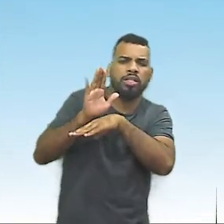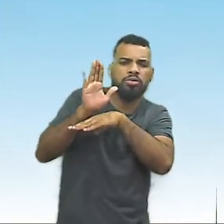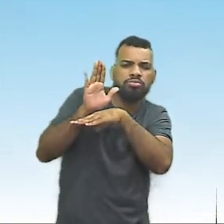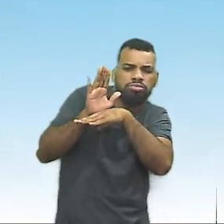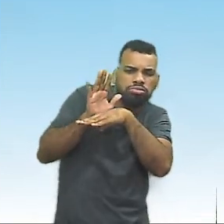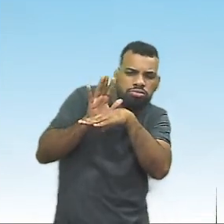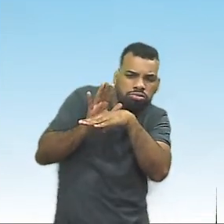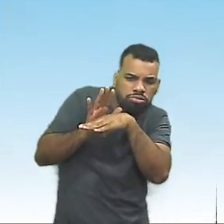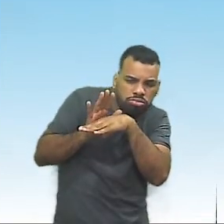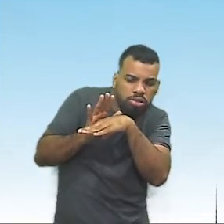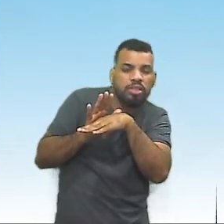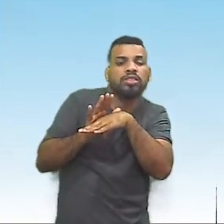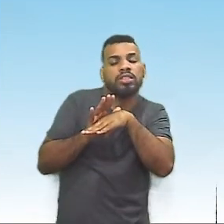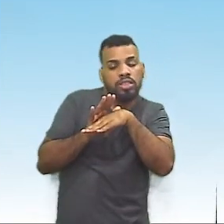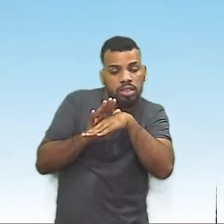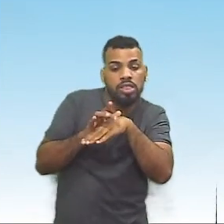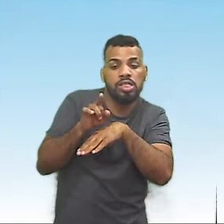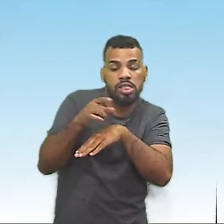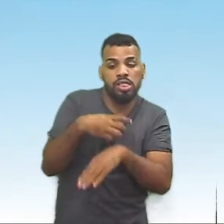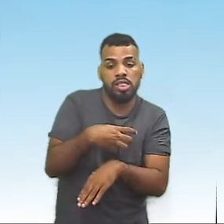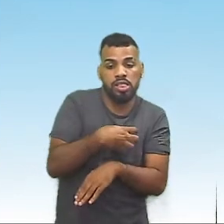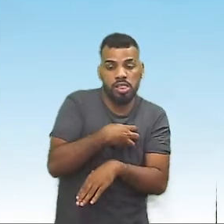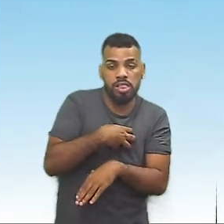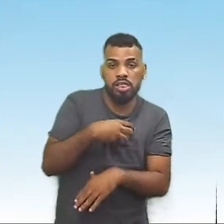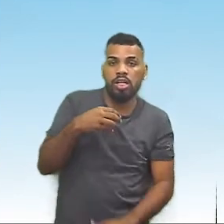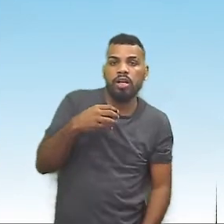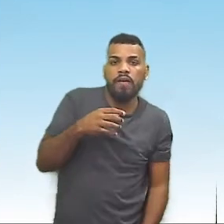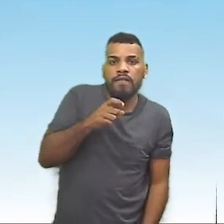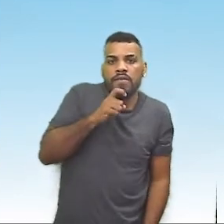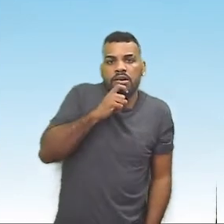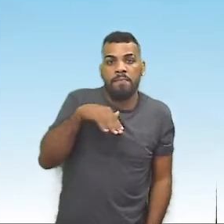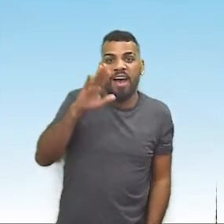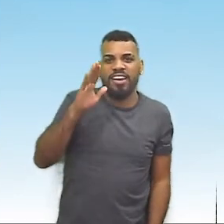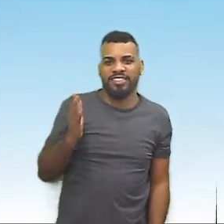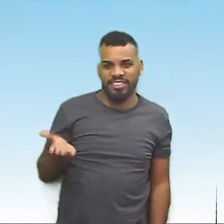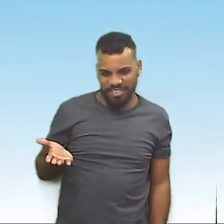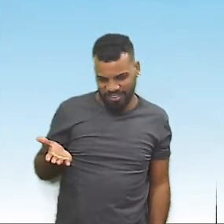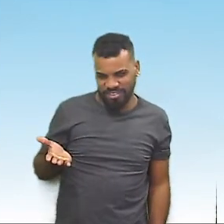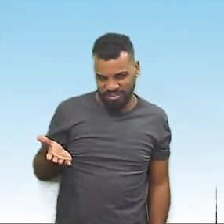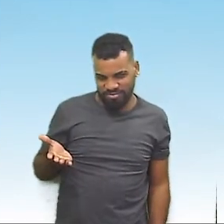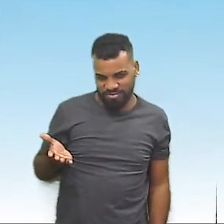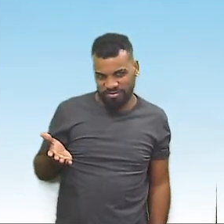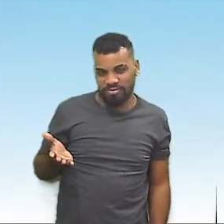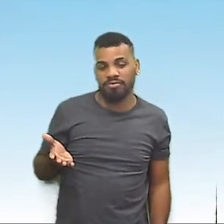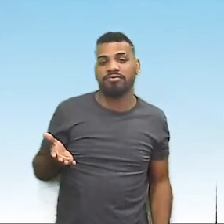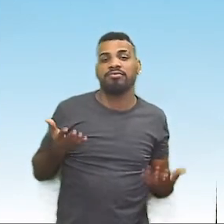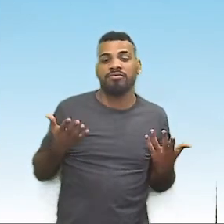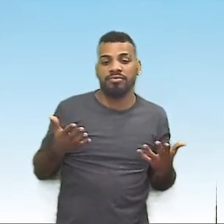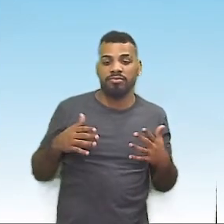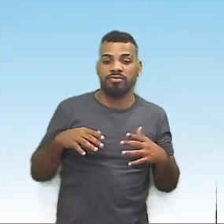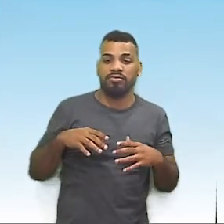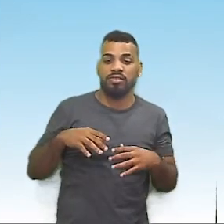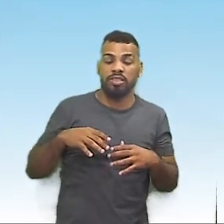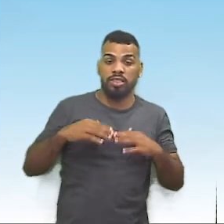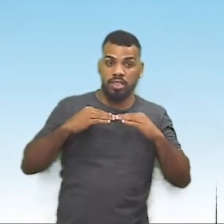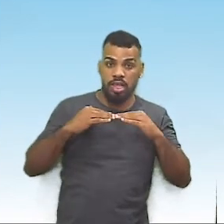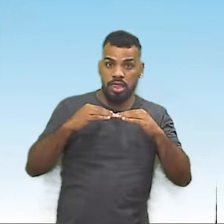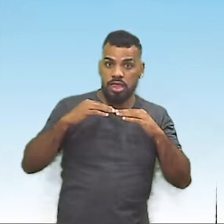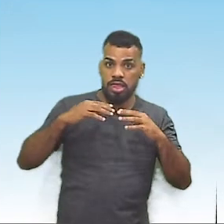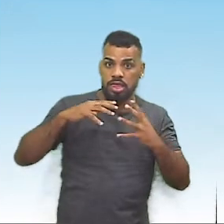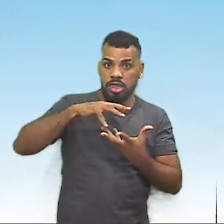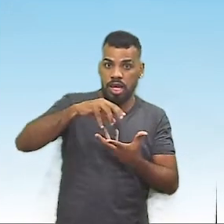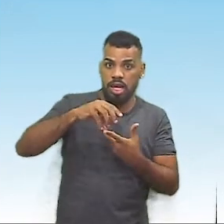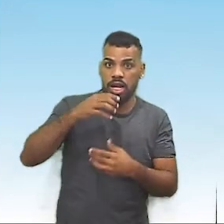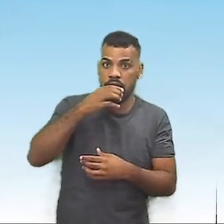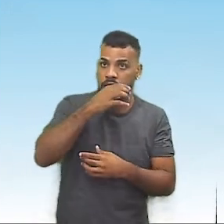de inverno, eles tornam-se mais fracos e a superfície terrestre ela torna-se menos capaz de aquecer